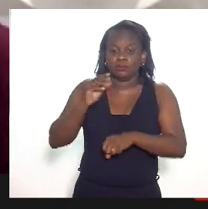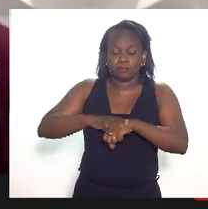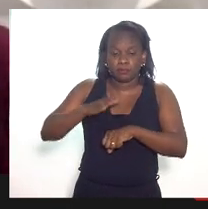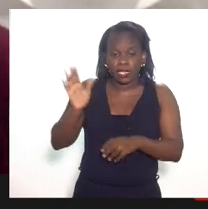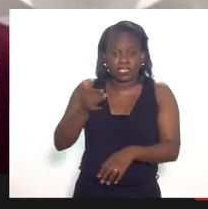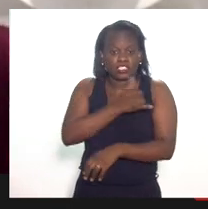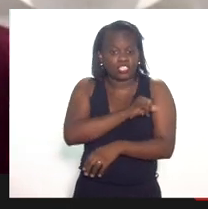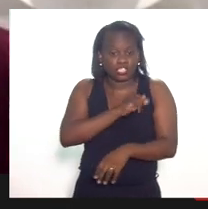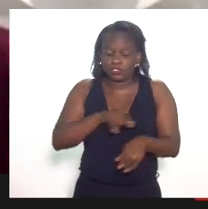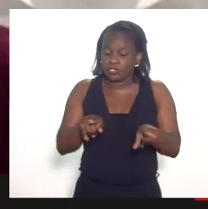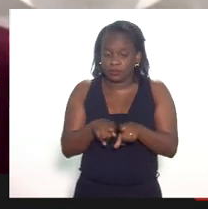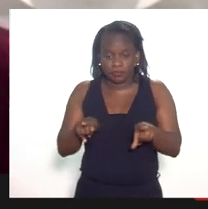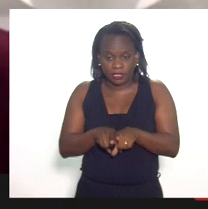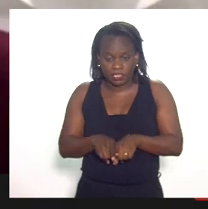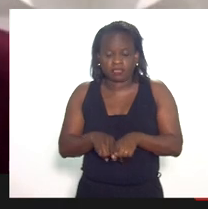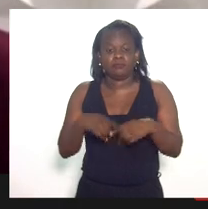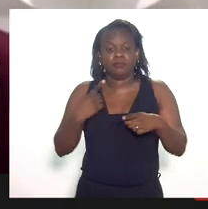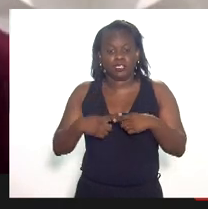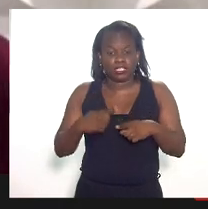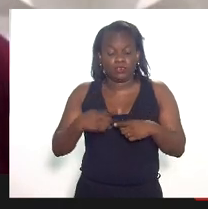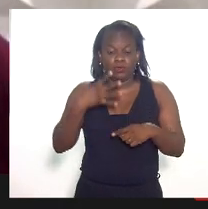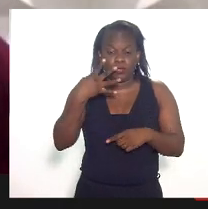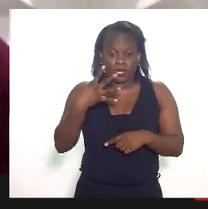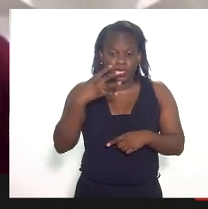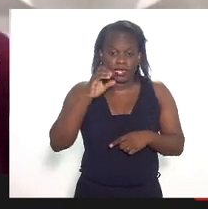Janeiro não fica atrás. Afinal, são